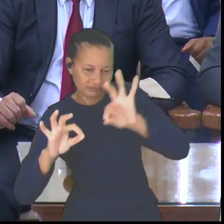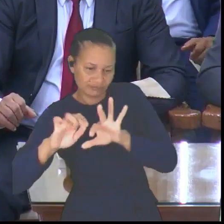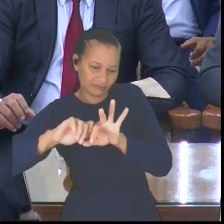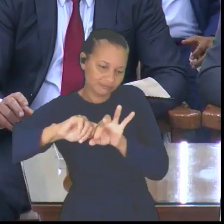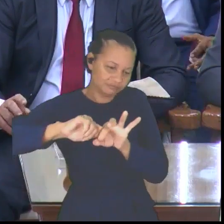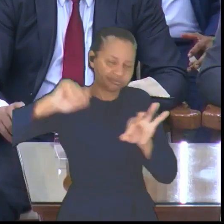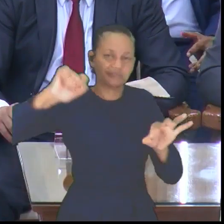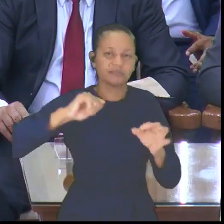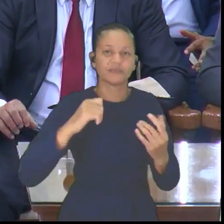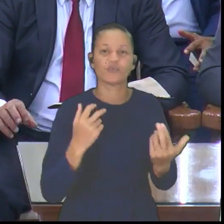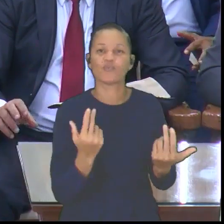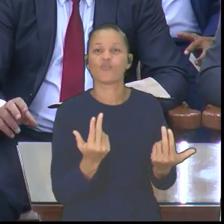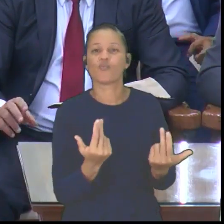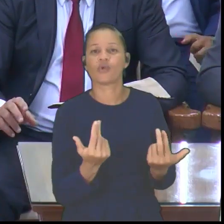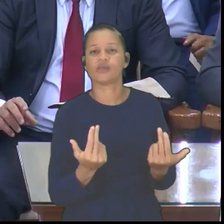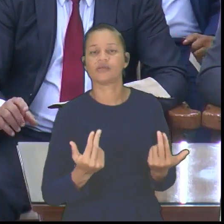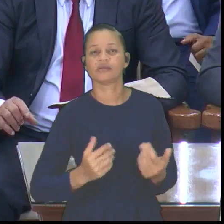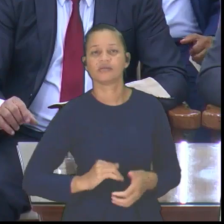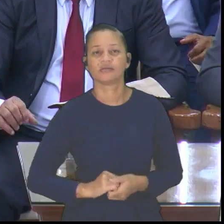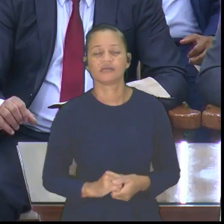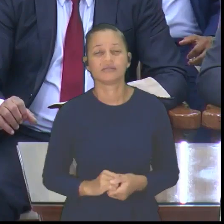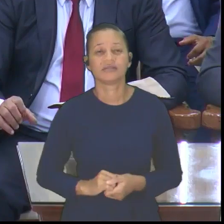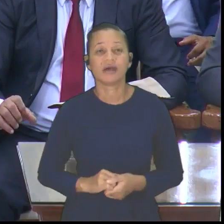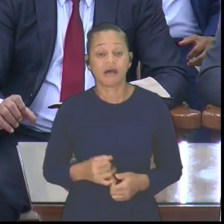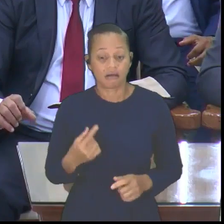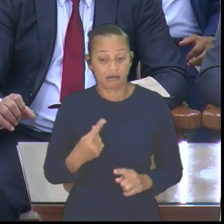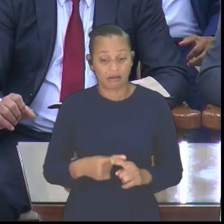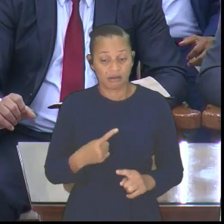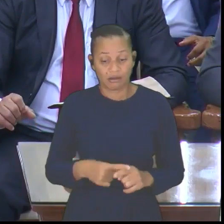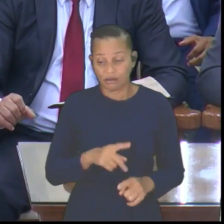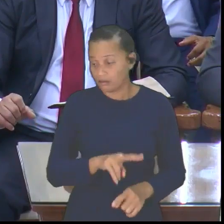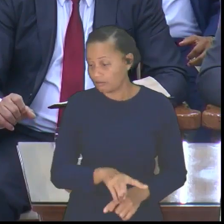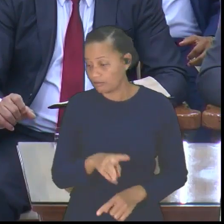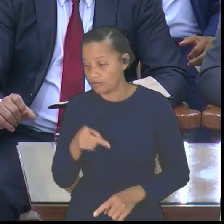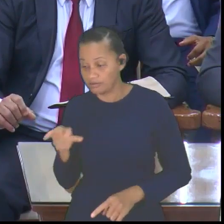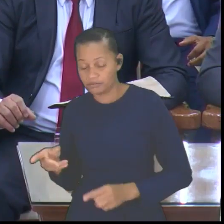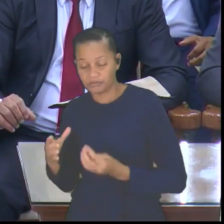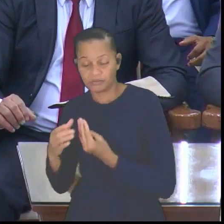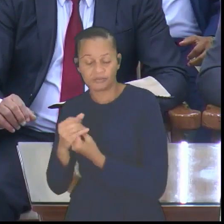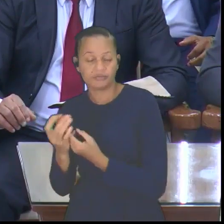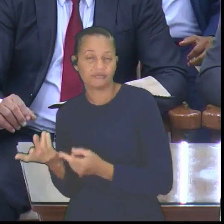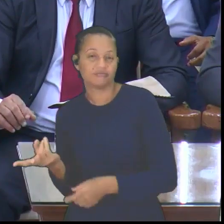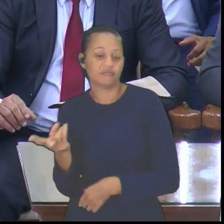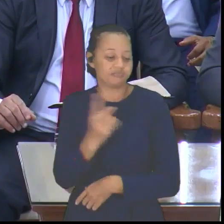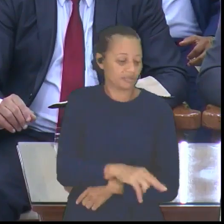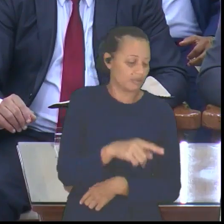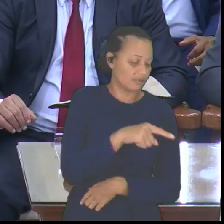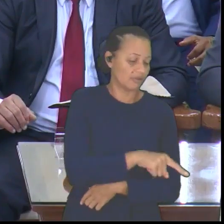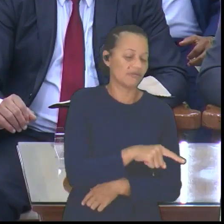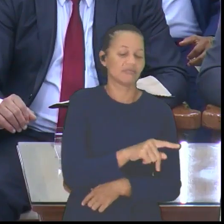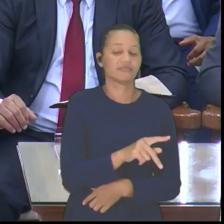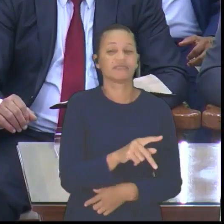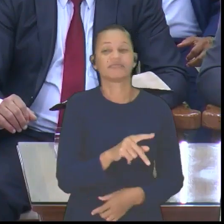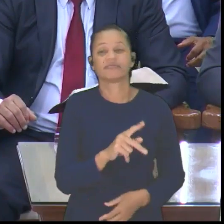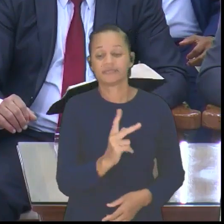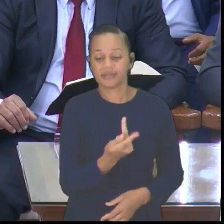para ele. Porque a forca que era para Mardoqueu sobrou para Amã.